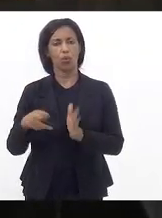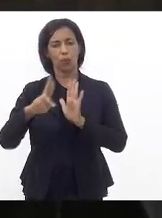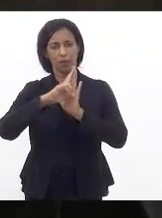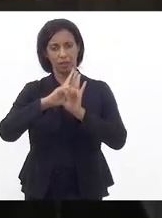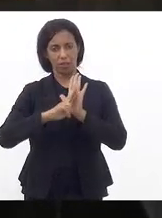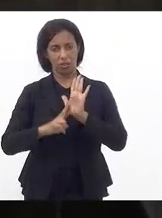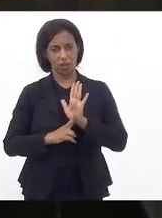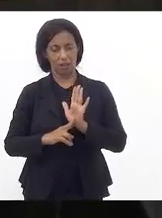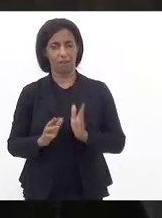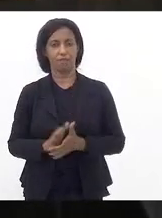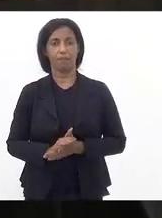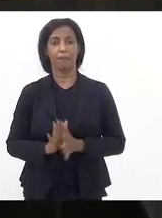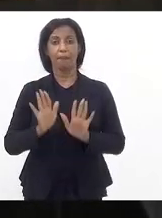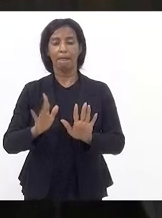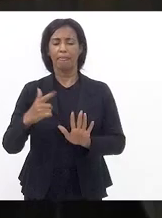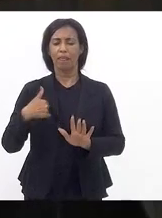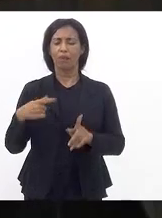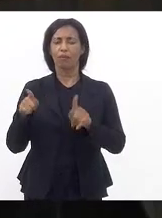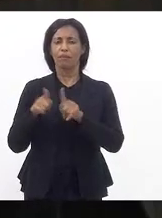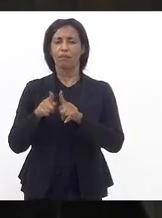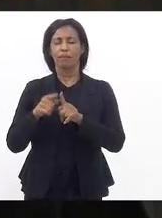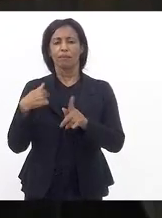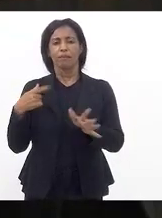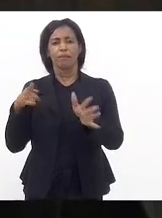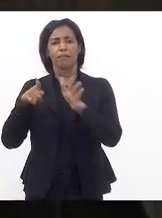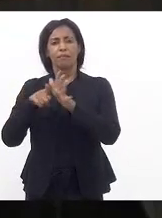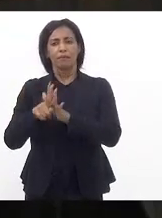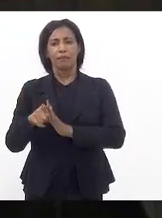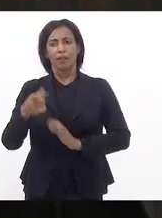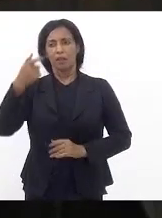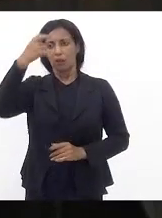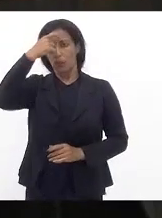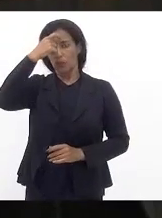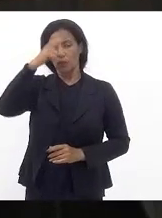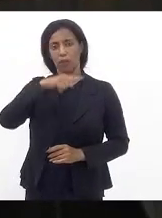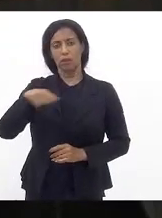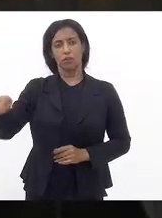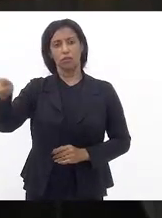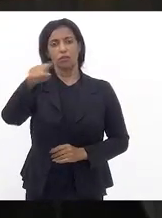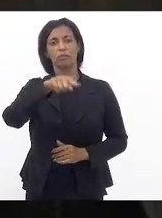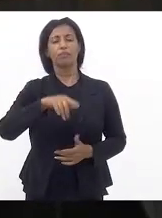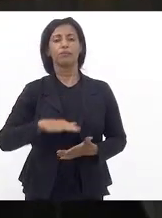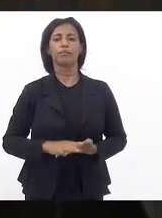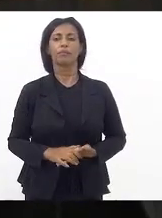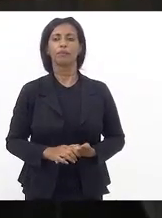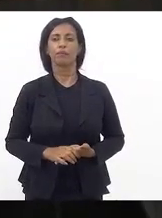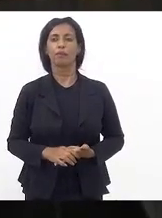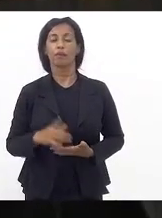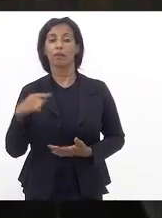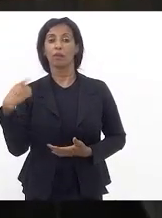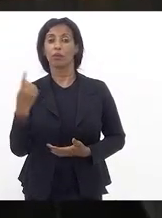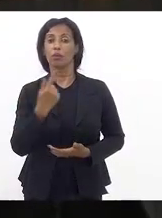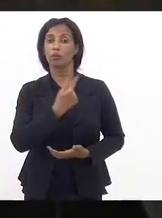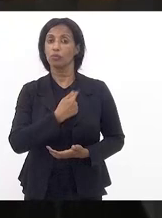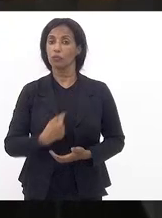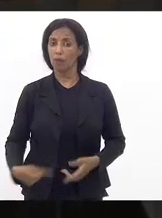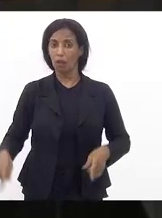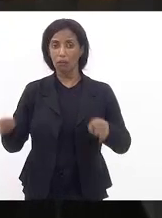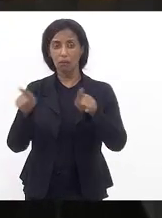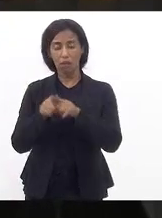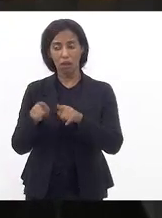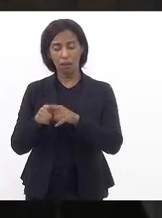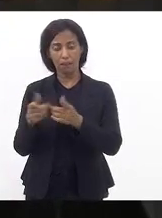essas regras Mas eu também faço uma pergunta eu queria levar a consciência de todos vocês que o nosso Governador